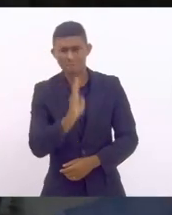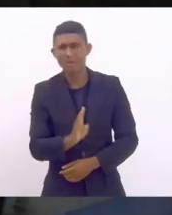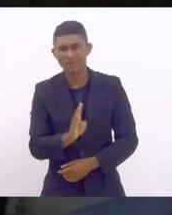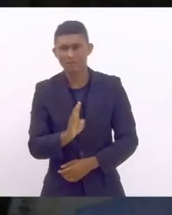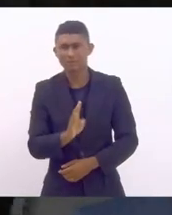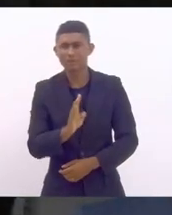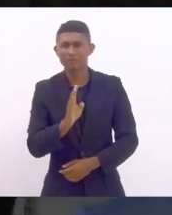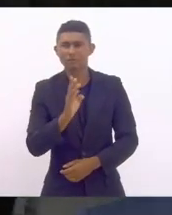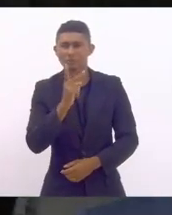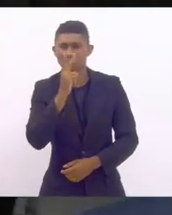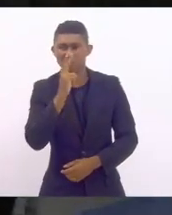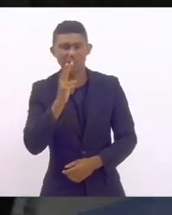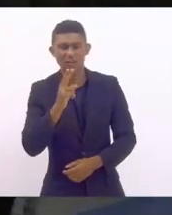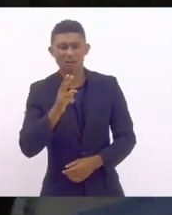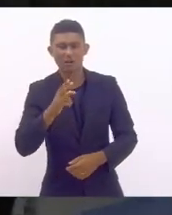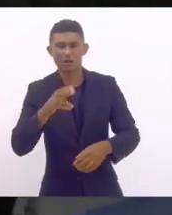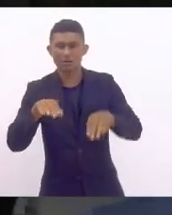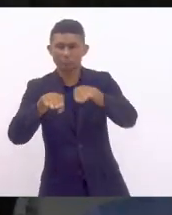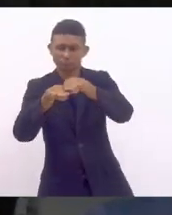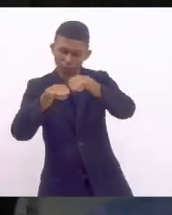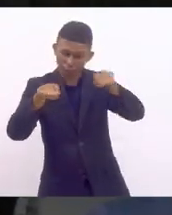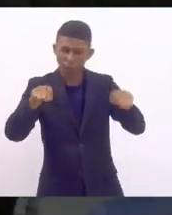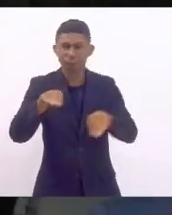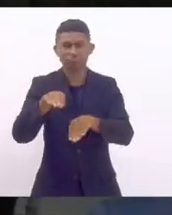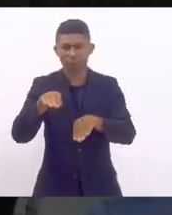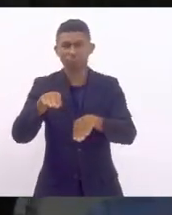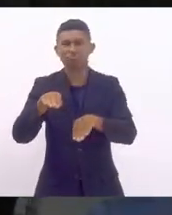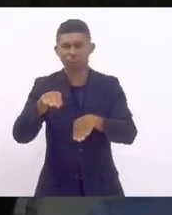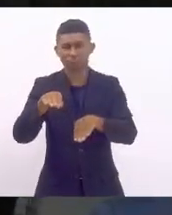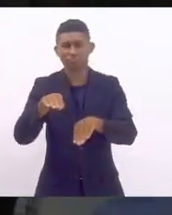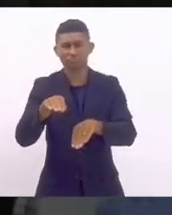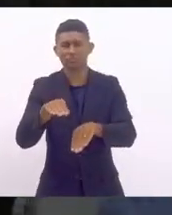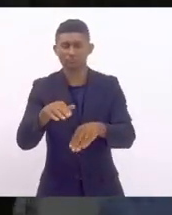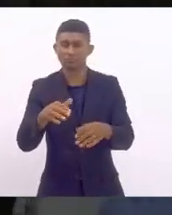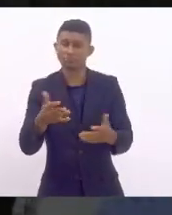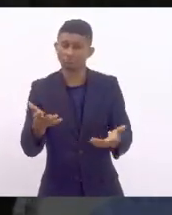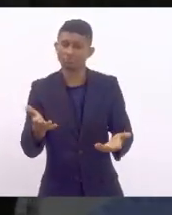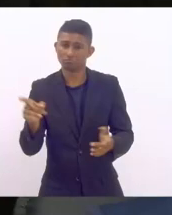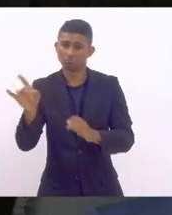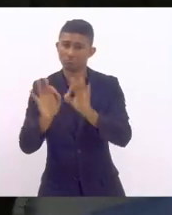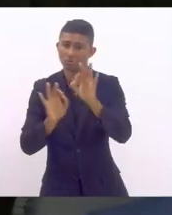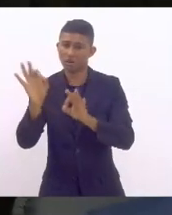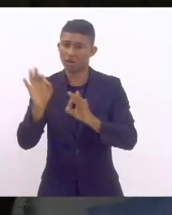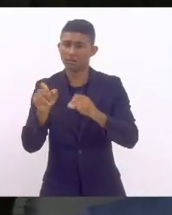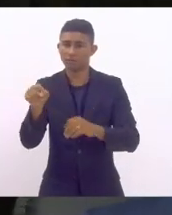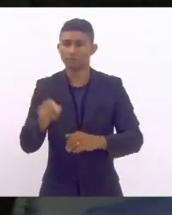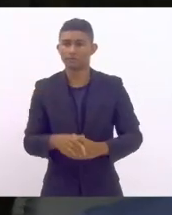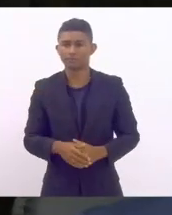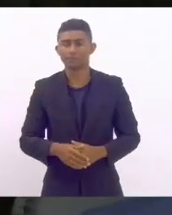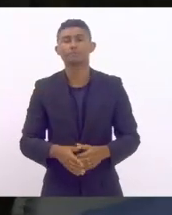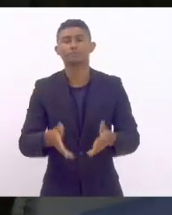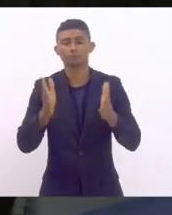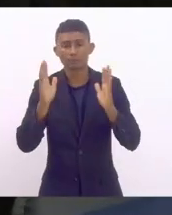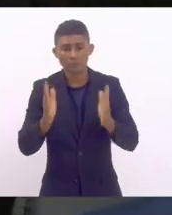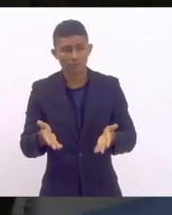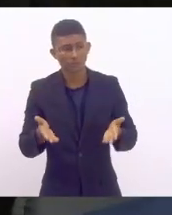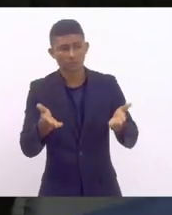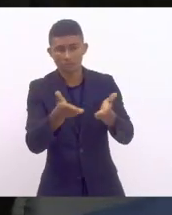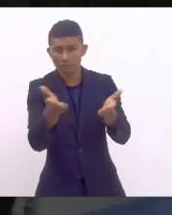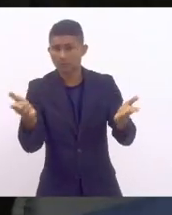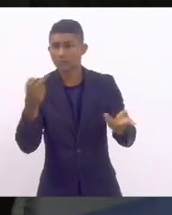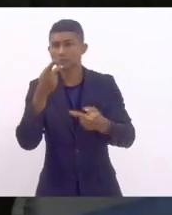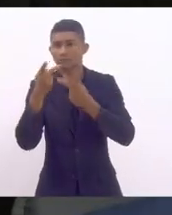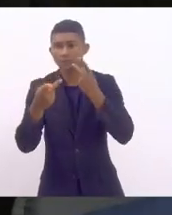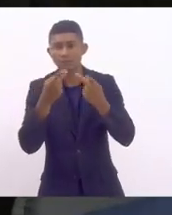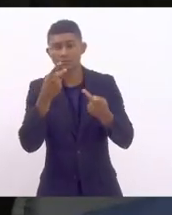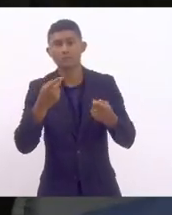a outros interesses menos do povo brasileiro e aqui foi dito da necessidade